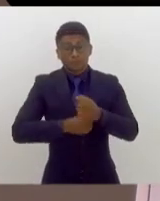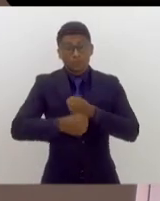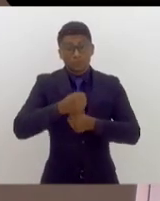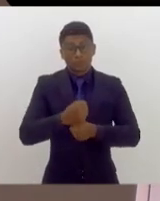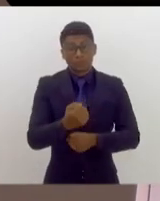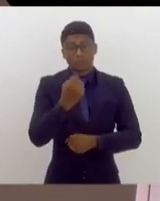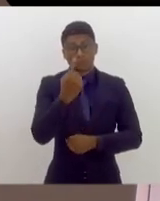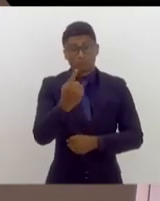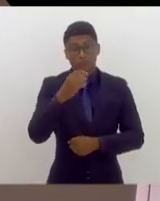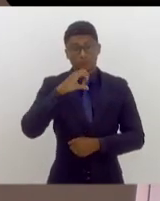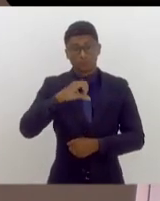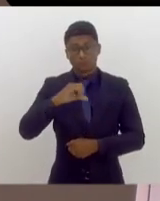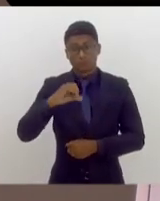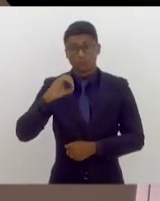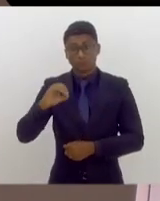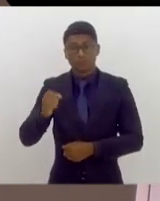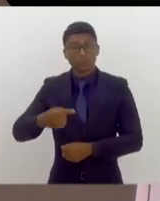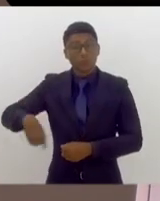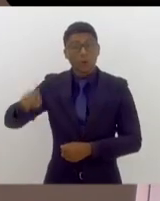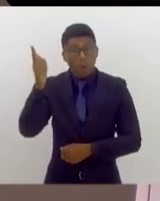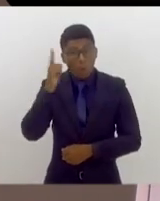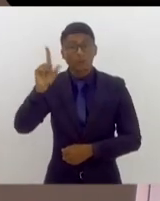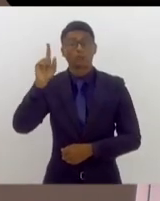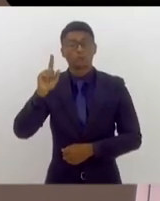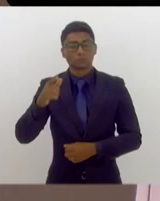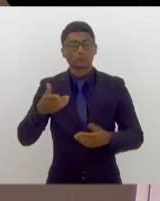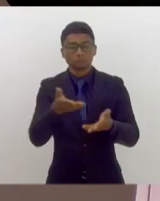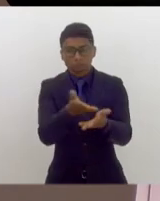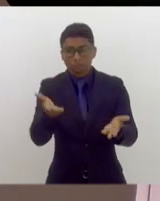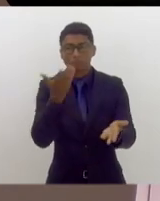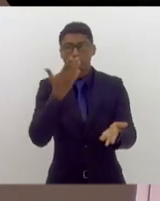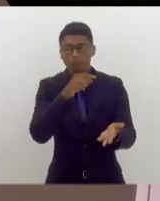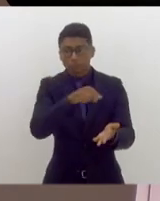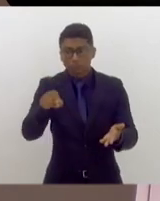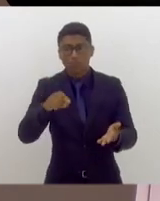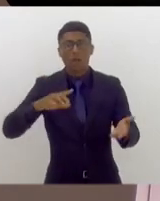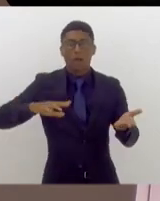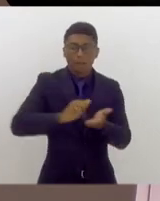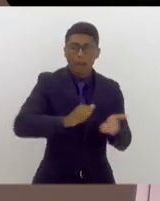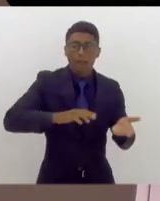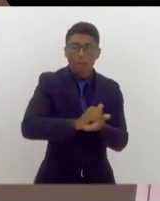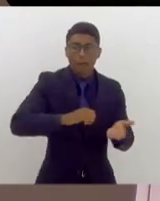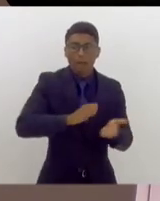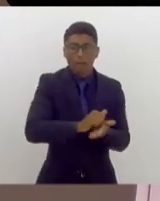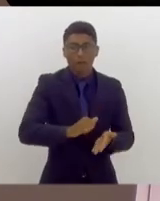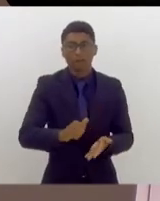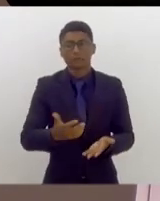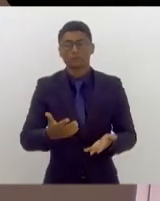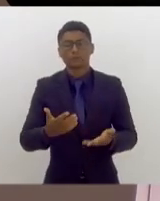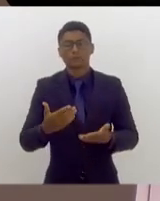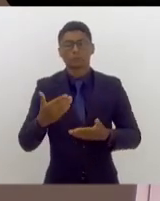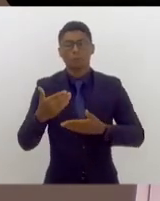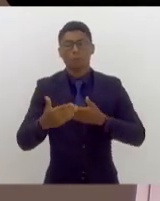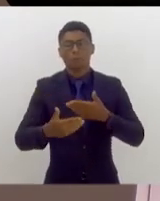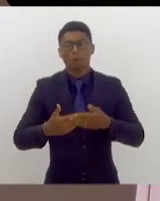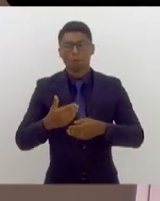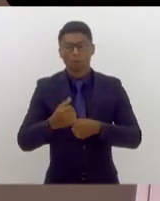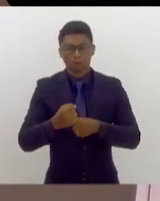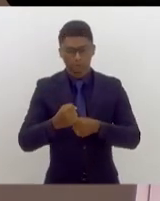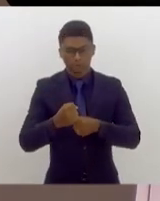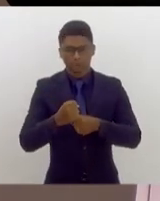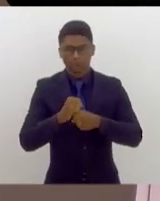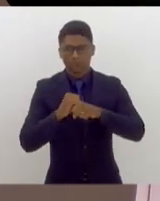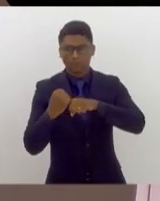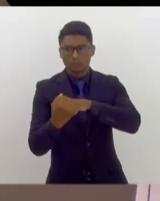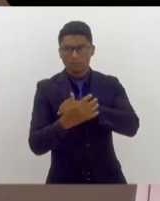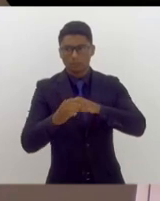que foi fundamental para esse país, não é? E é uma conquista dos anos 90 que se perde em 2 anos de pandemia, que não